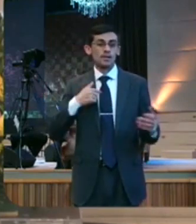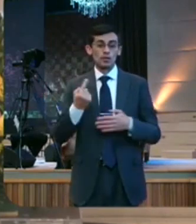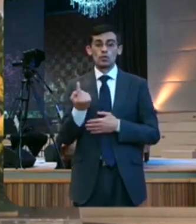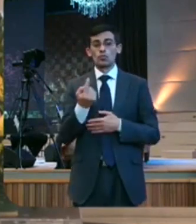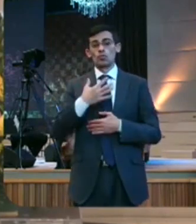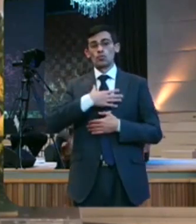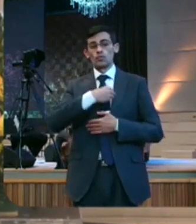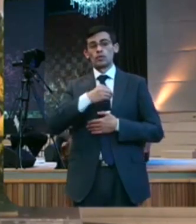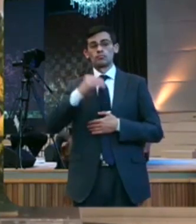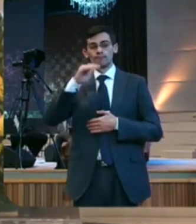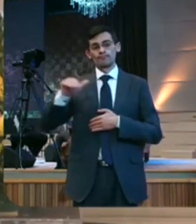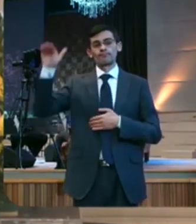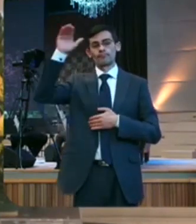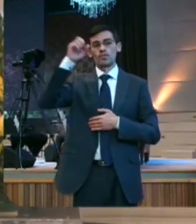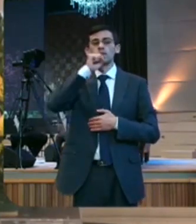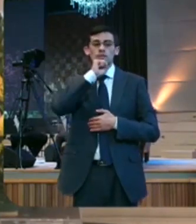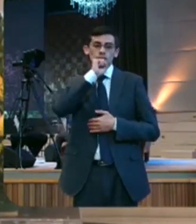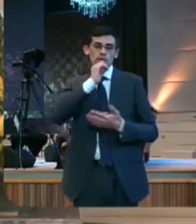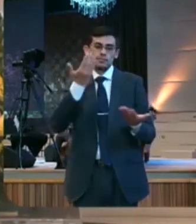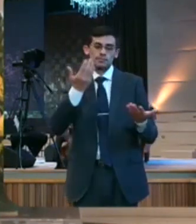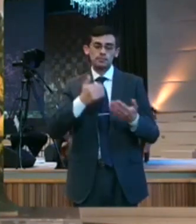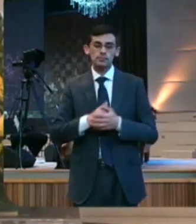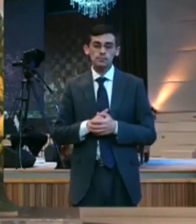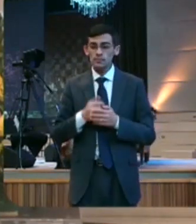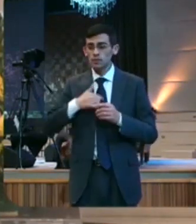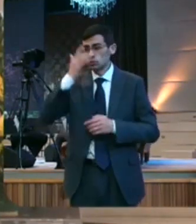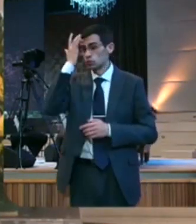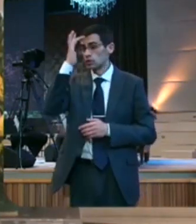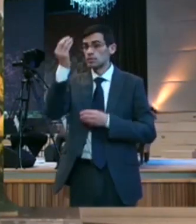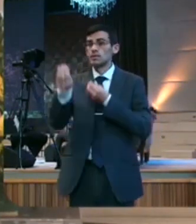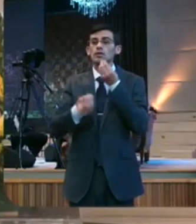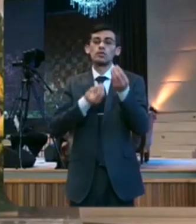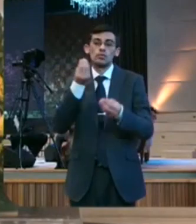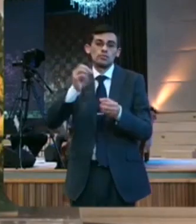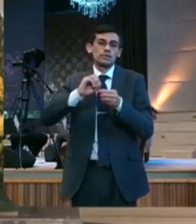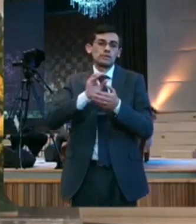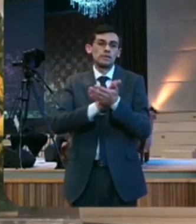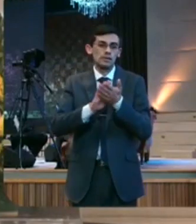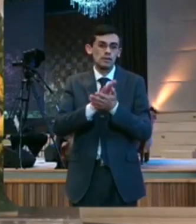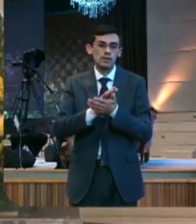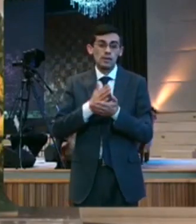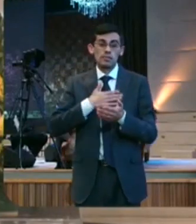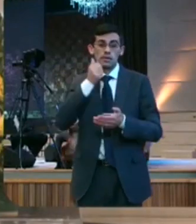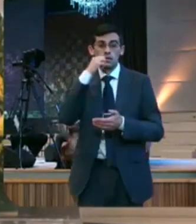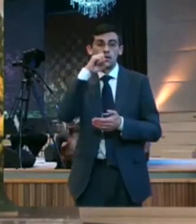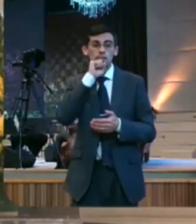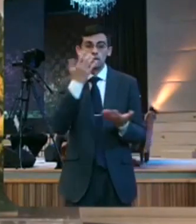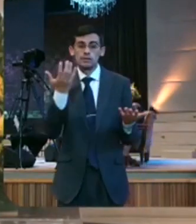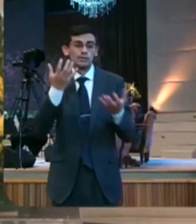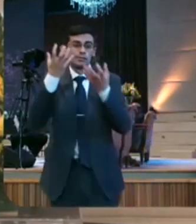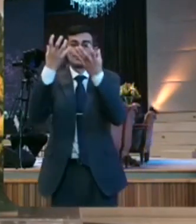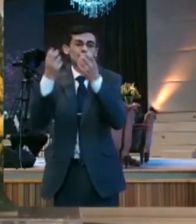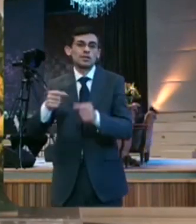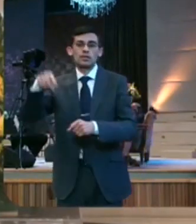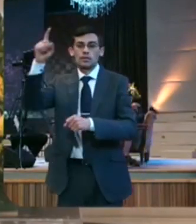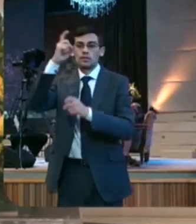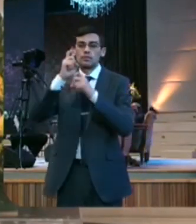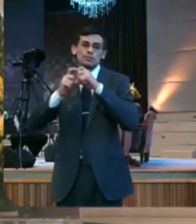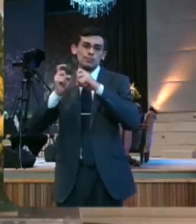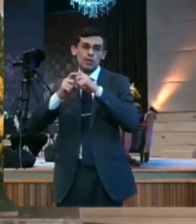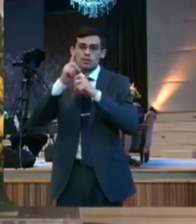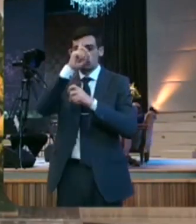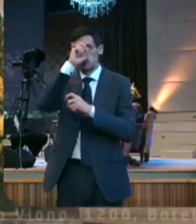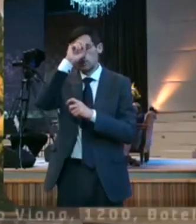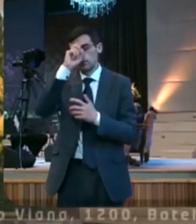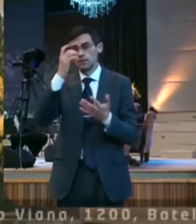sou o filho mais velho, e eu não sabia como resolver. Mamãe não aceitava tratamento,